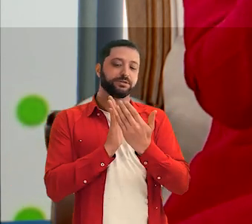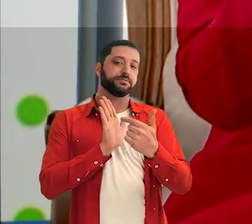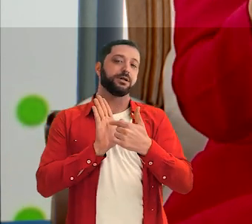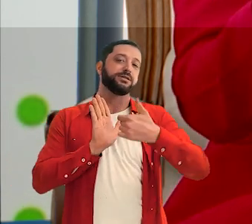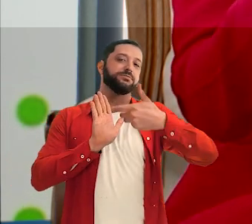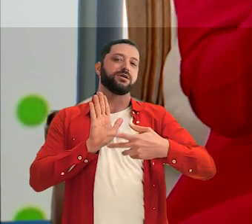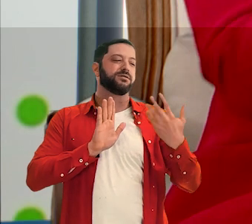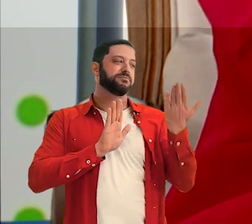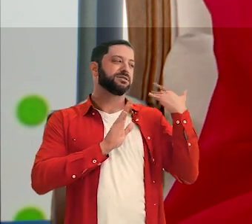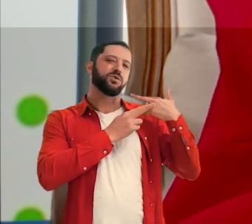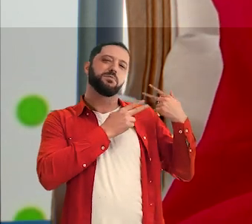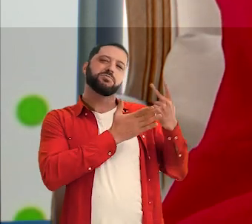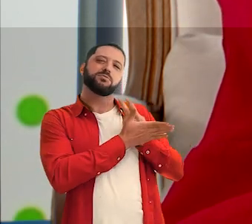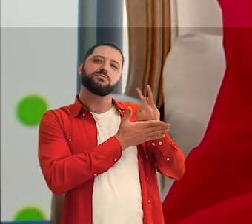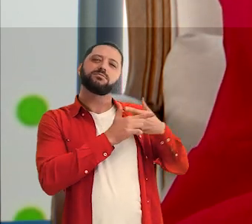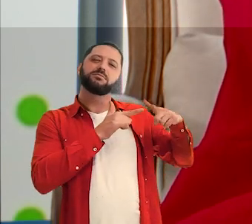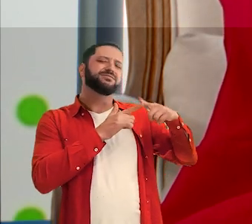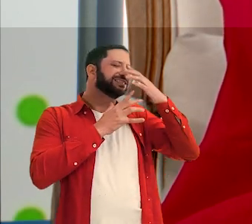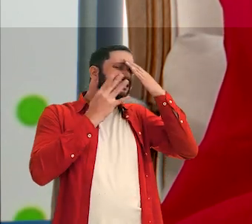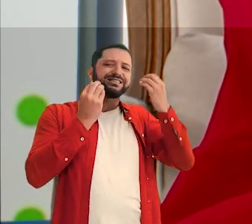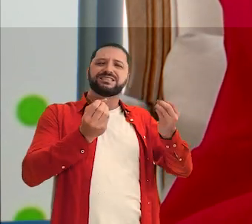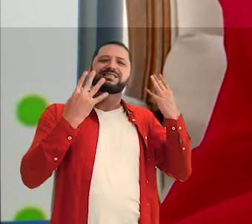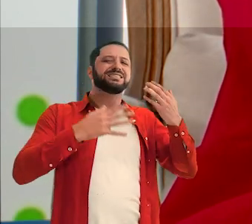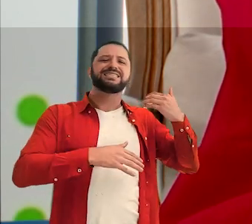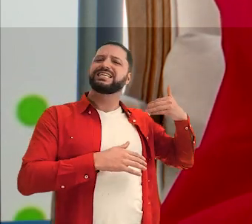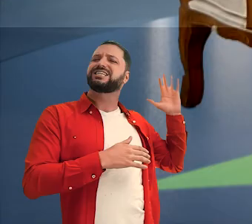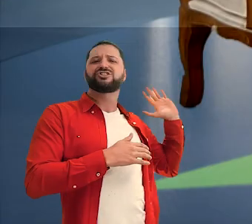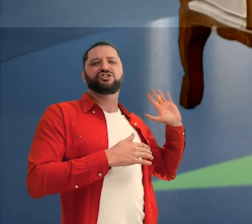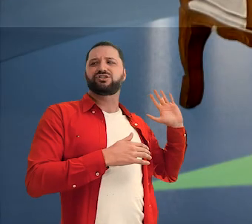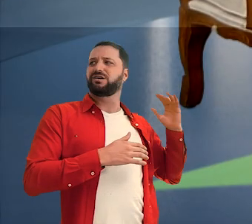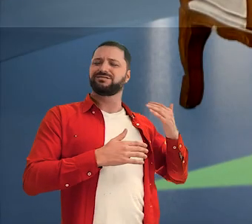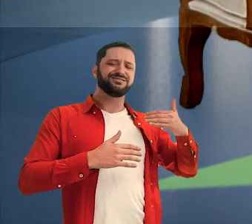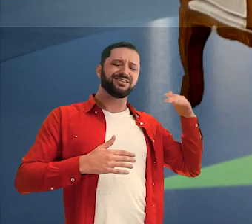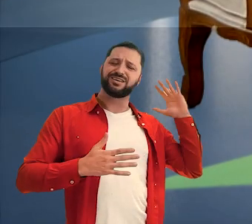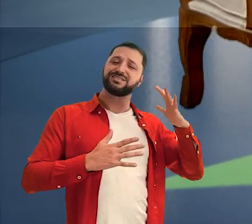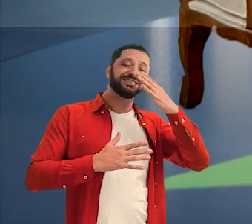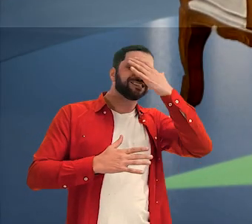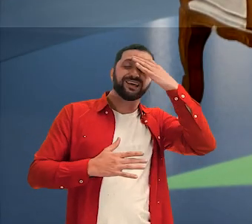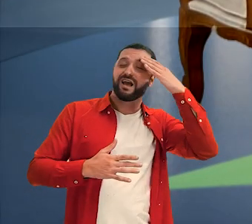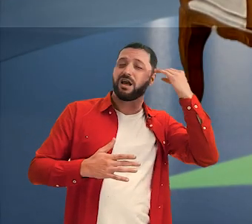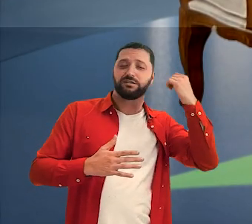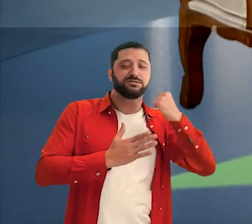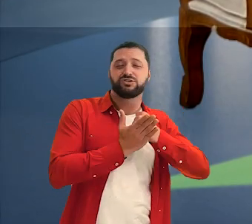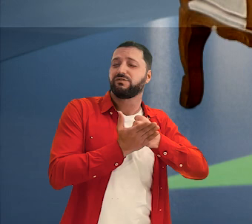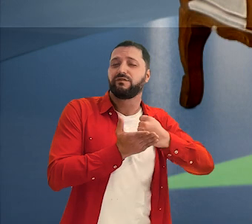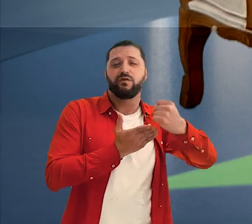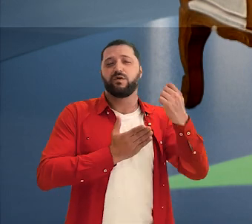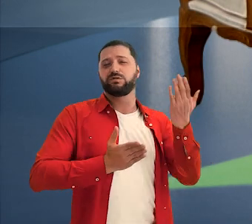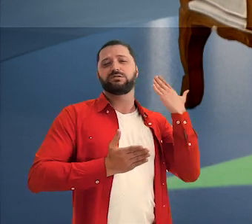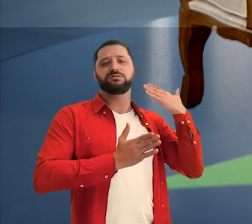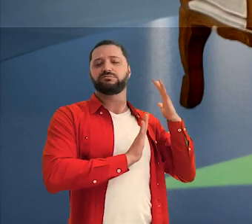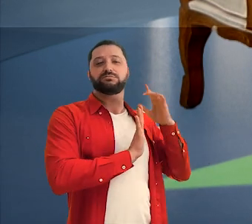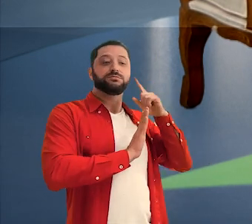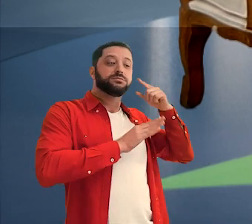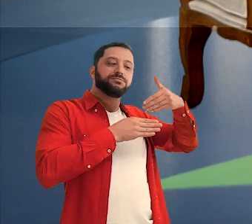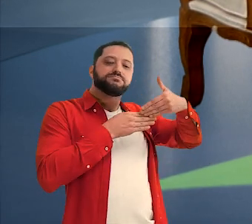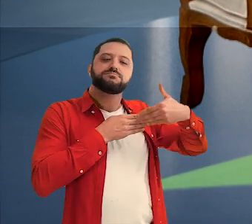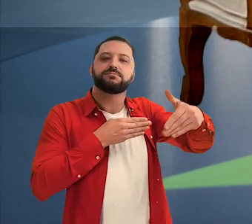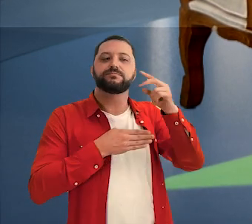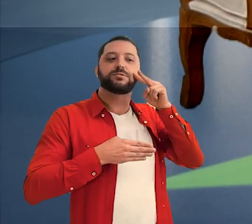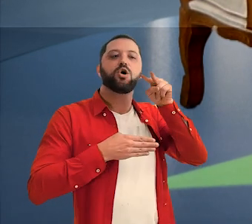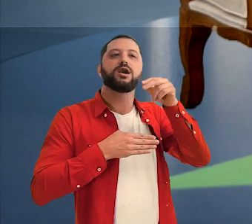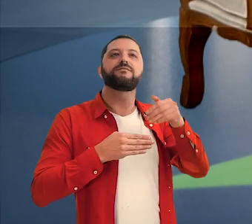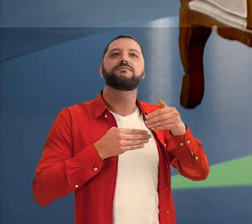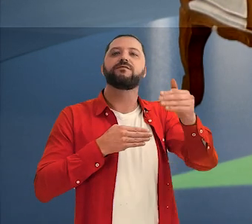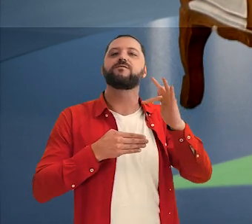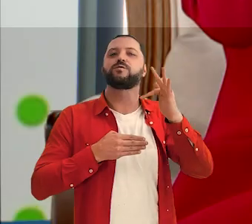fala de forma muito clara, deixa para trás o que passou, olha para frente, deixa para trás, esquece aquilo que passou, olha